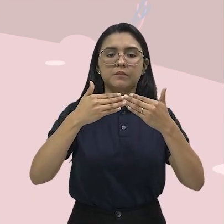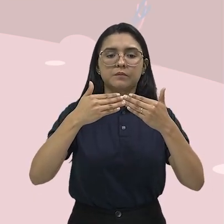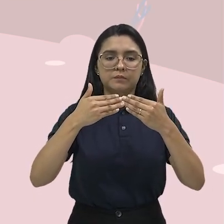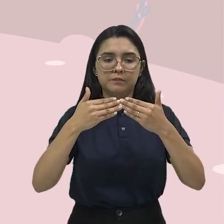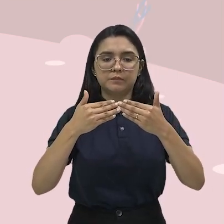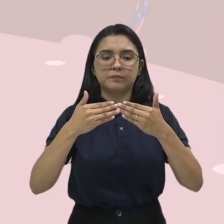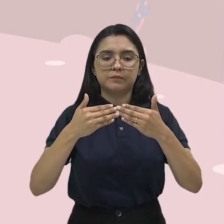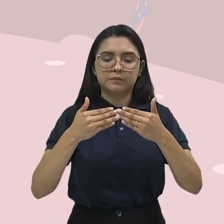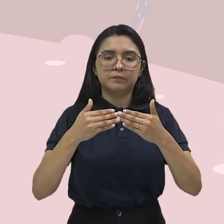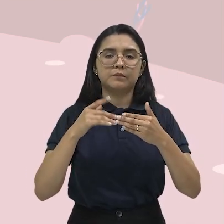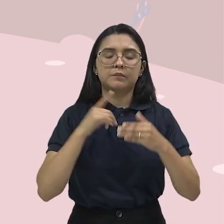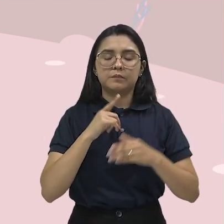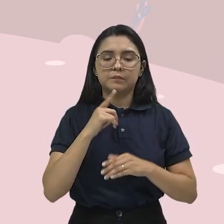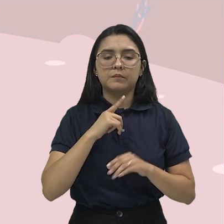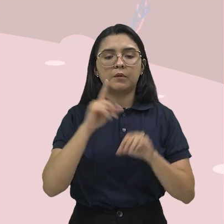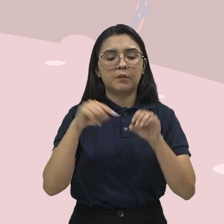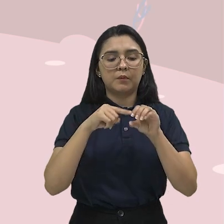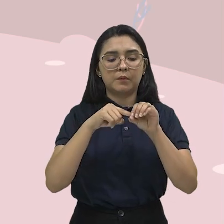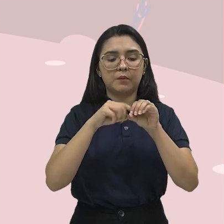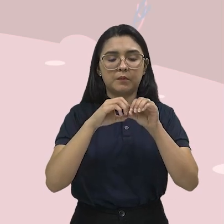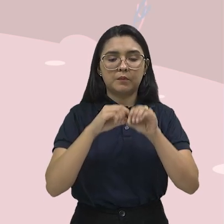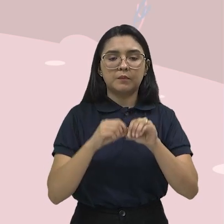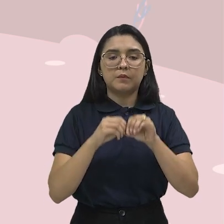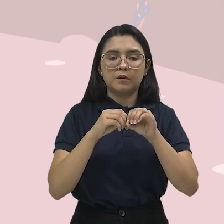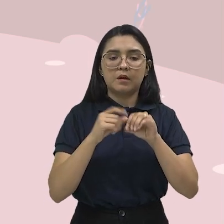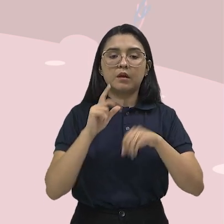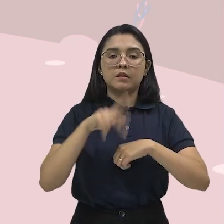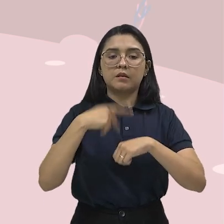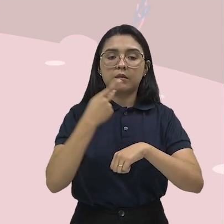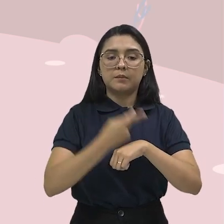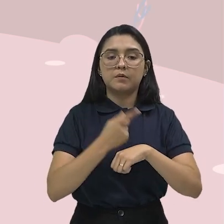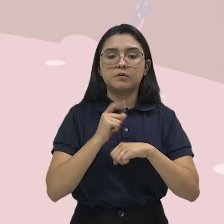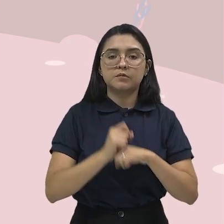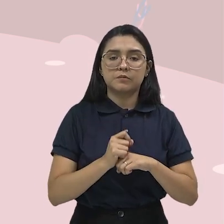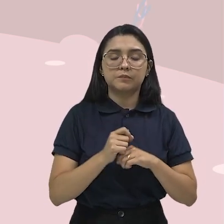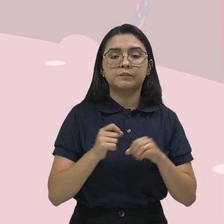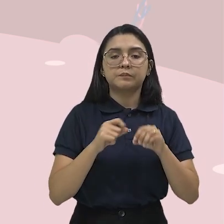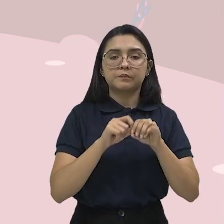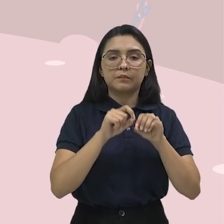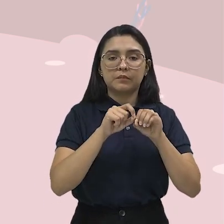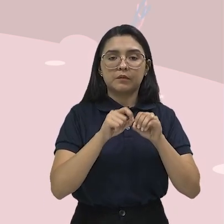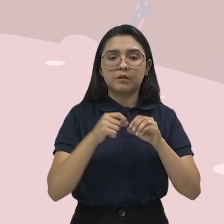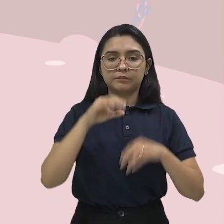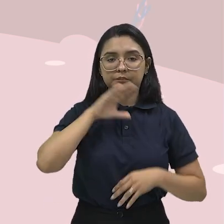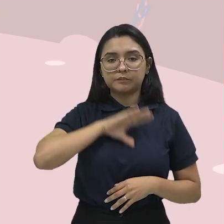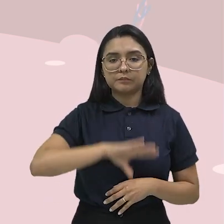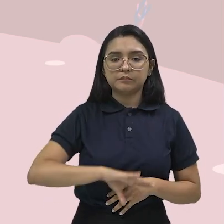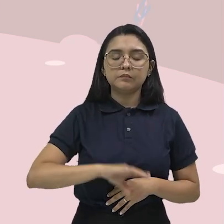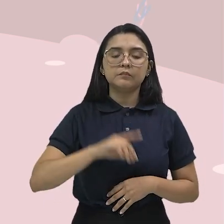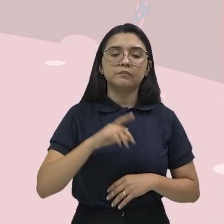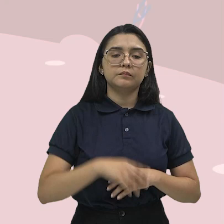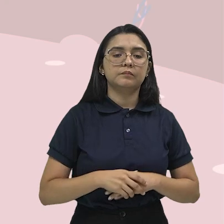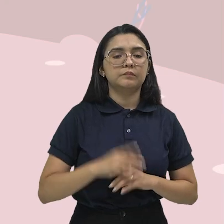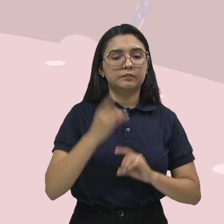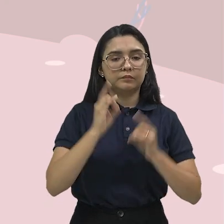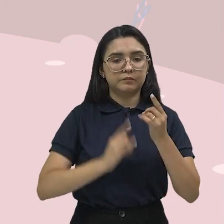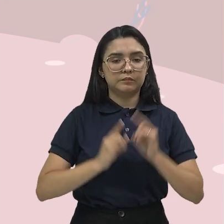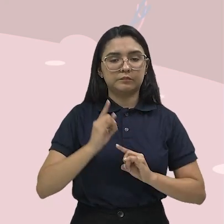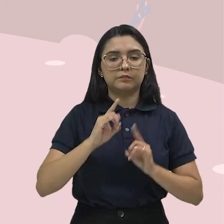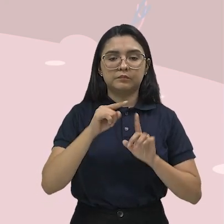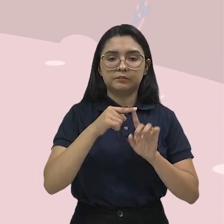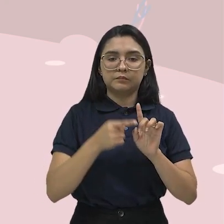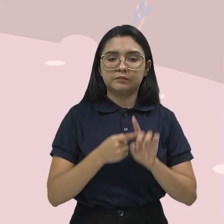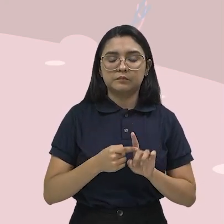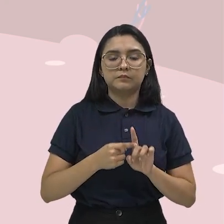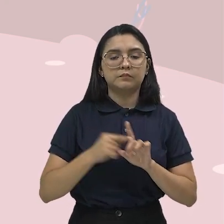ocorra fertilização, o óvulo é descartado e os hormônios relacionados à gravidez diminuem, sinalizando o